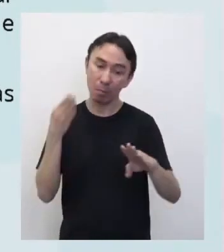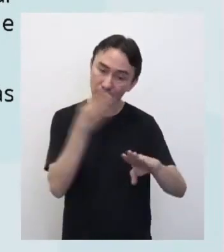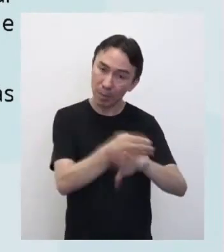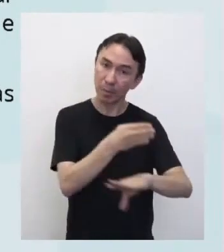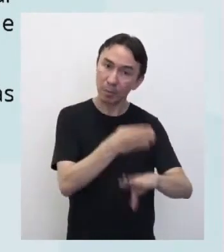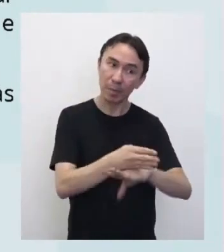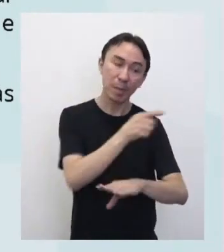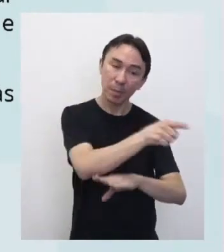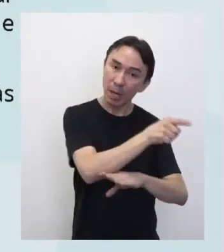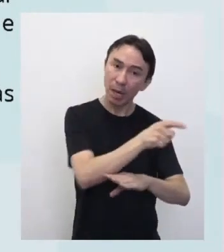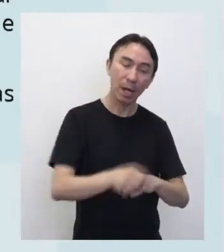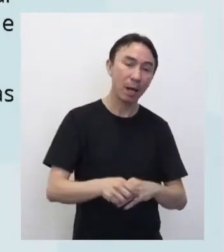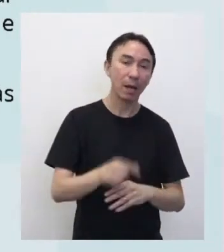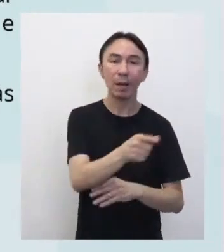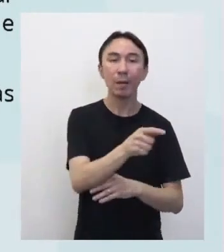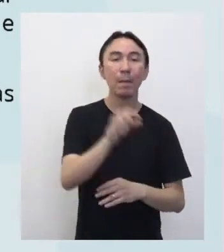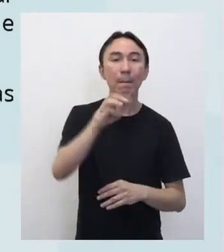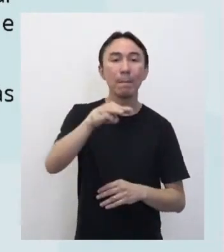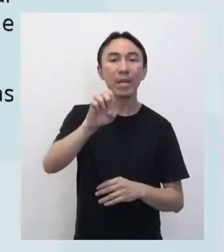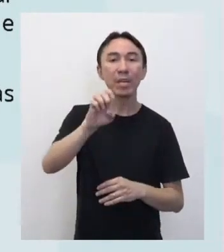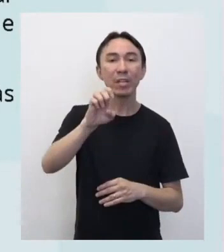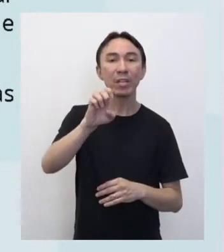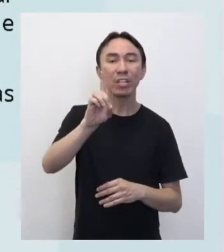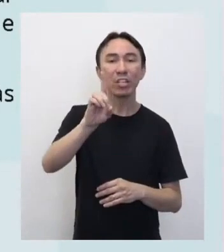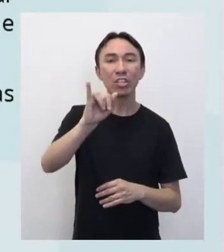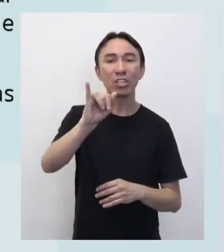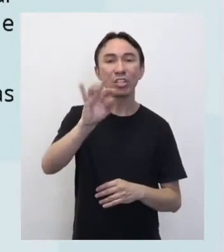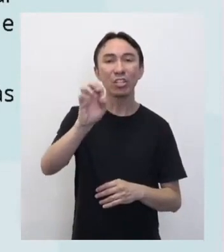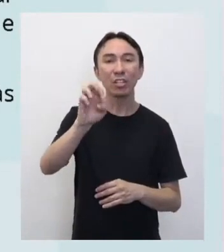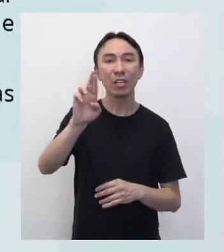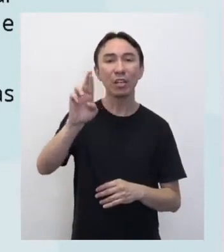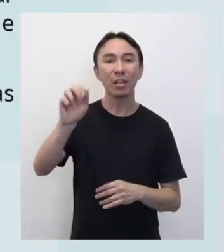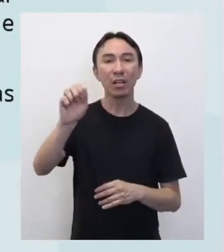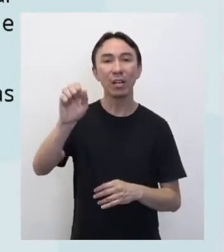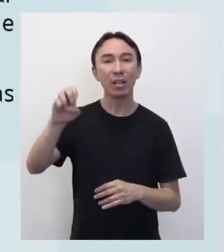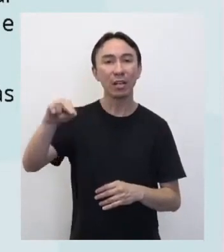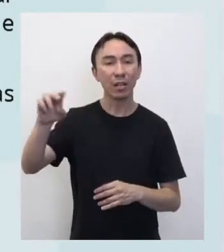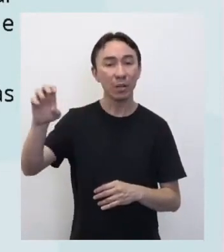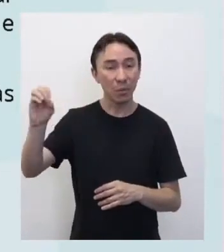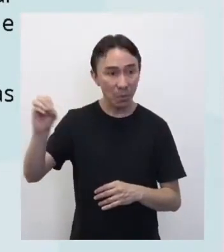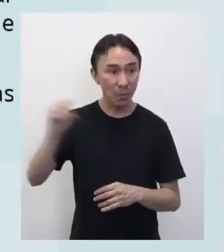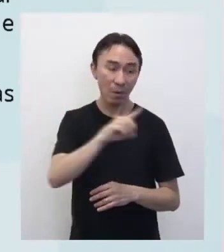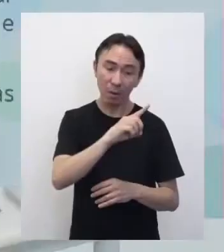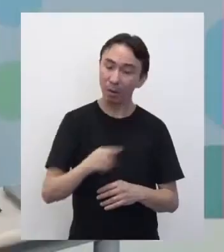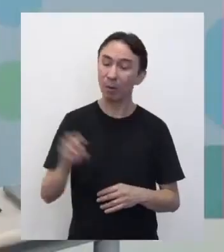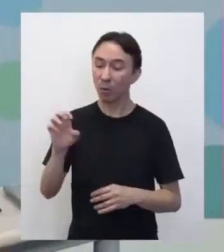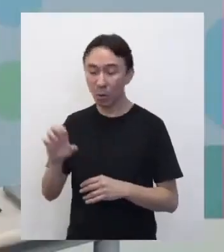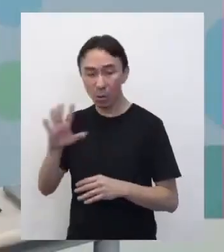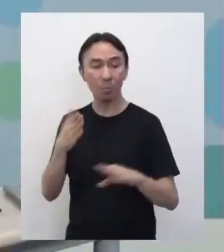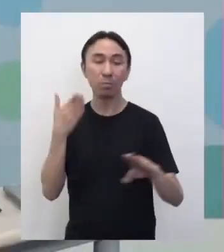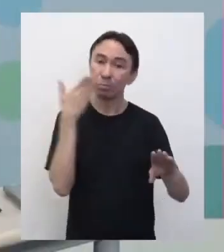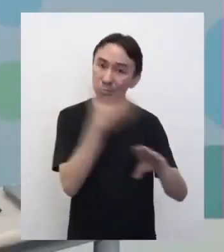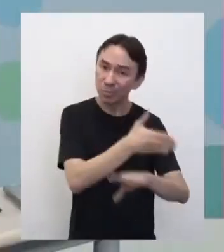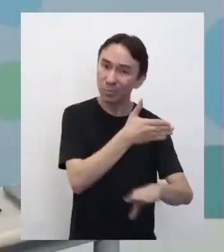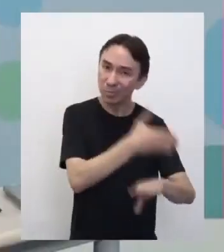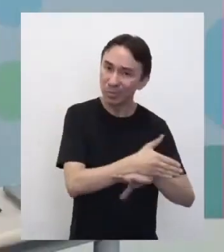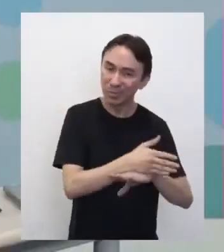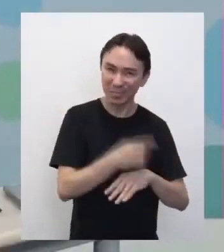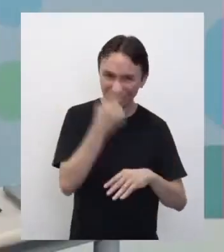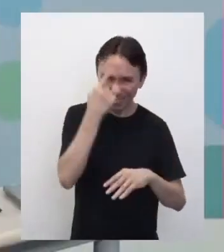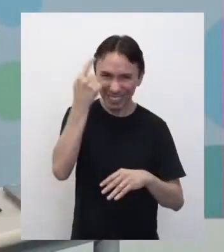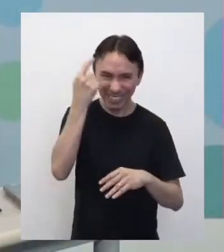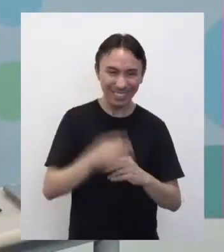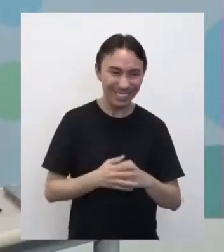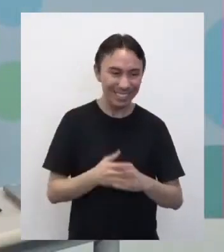dominado por árabes e africanos. Então, esse famoso comércio das especiarias, geralmente, quando a gente aprende sobre ele na escola, a